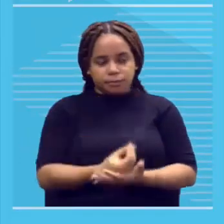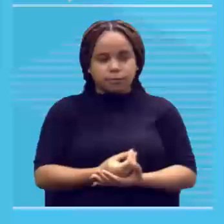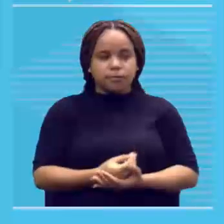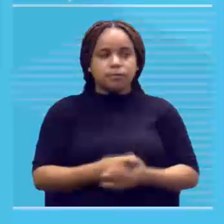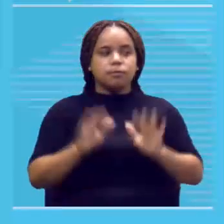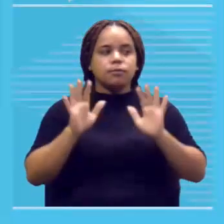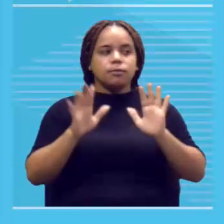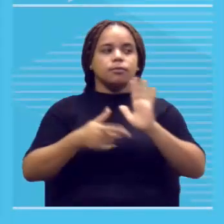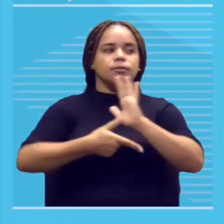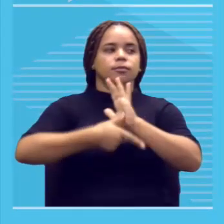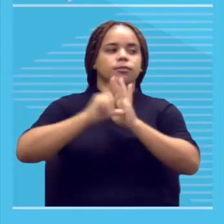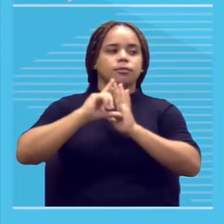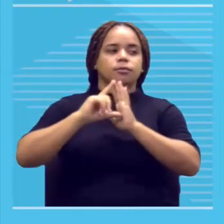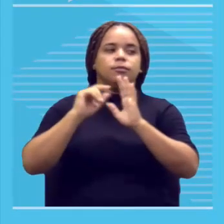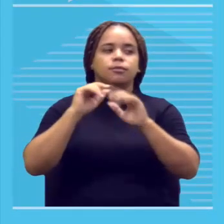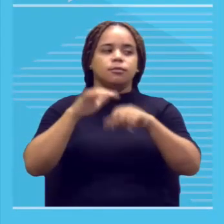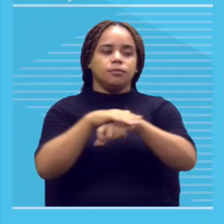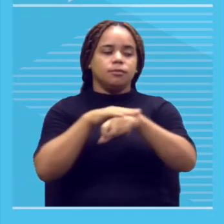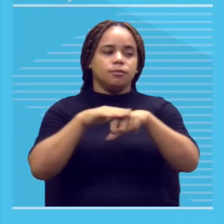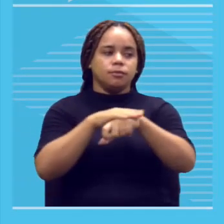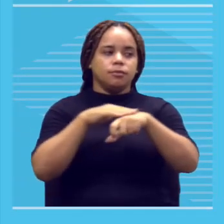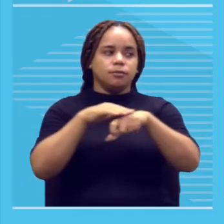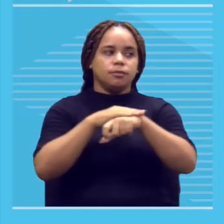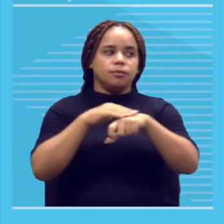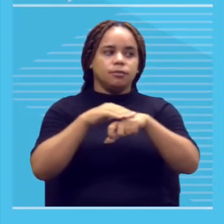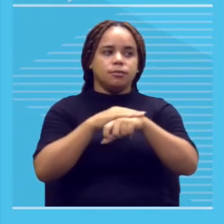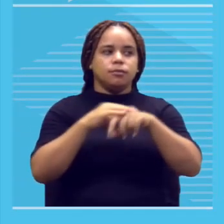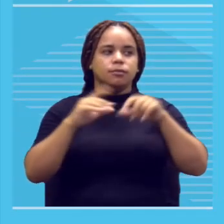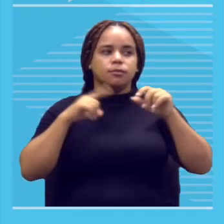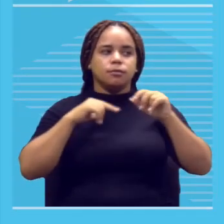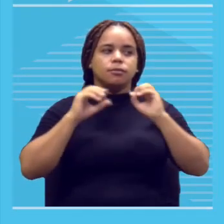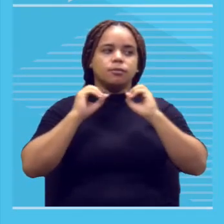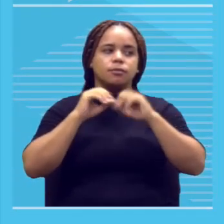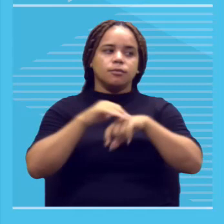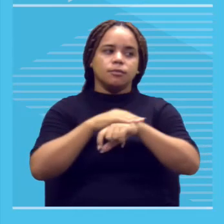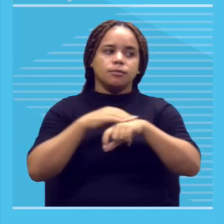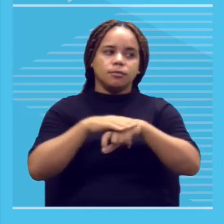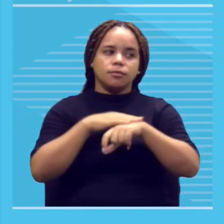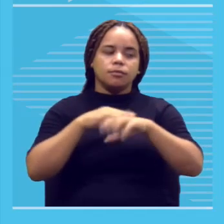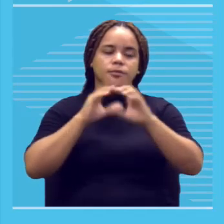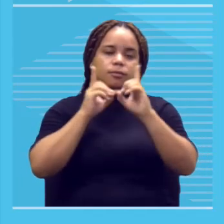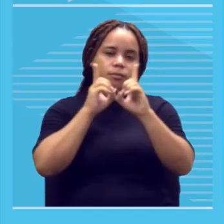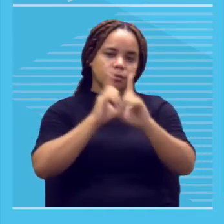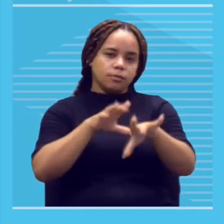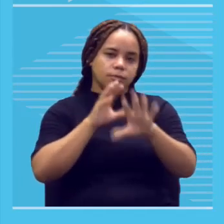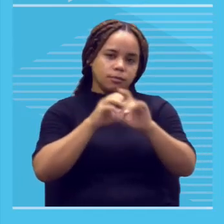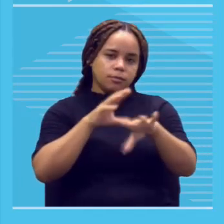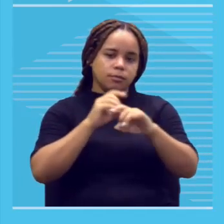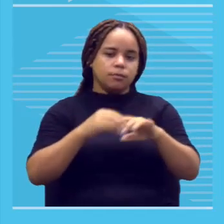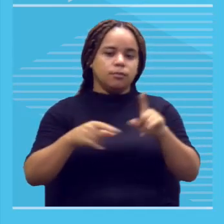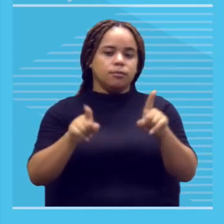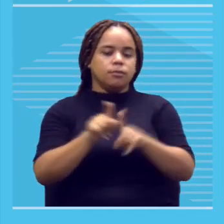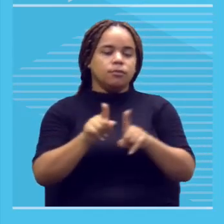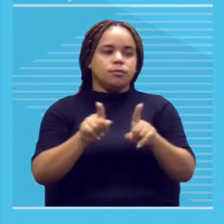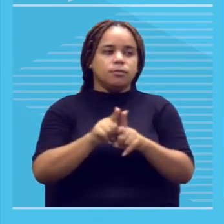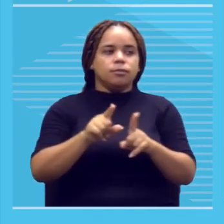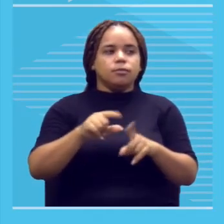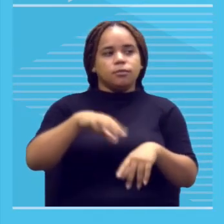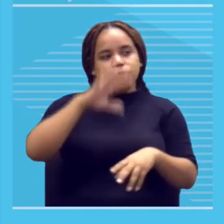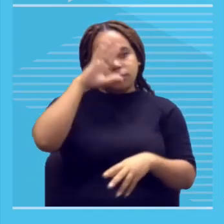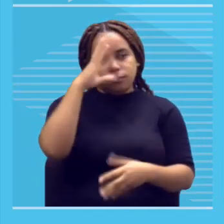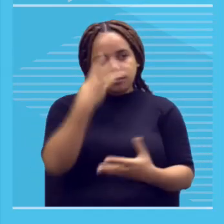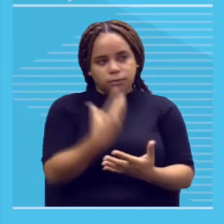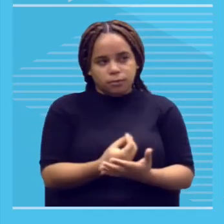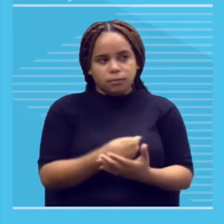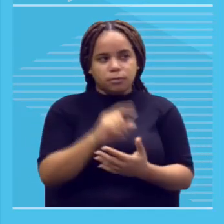mas antes vamos conversar um pouco sobre a doutrina espírita turma o espiritismo ele é